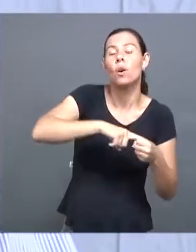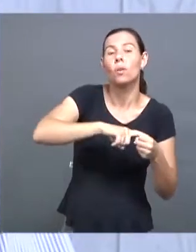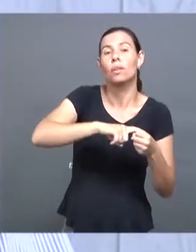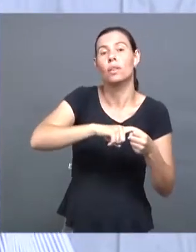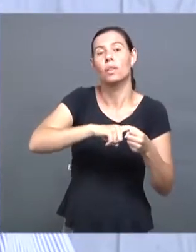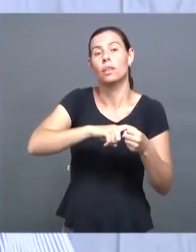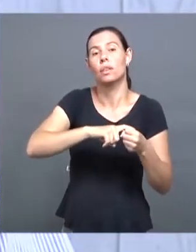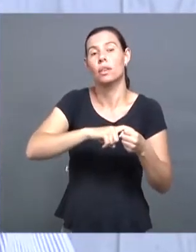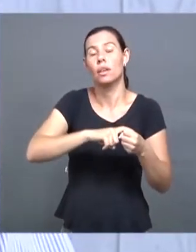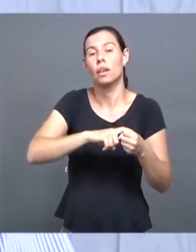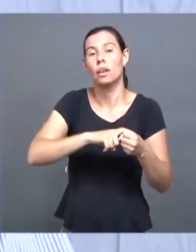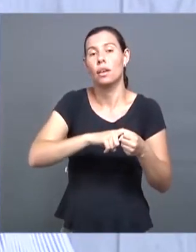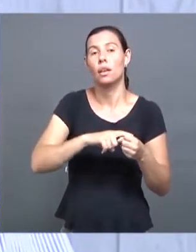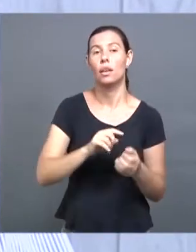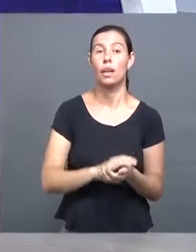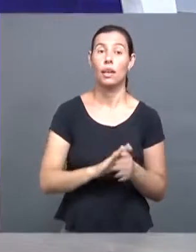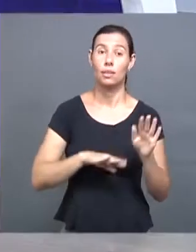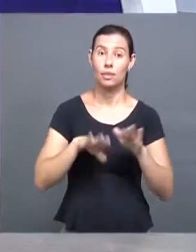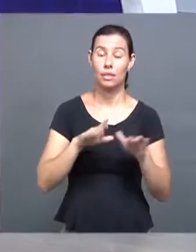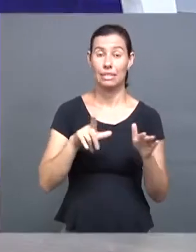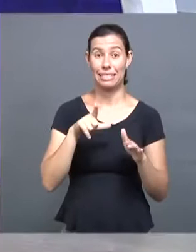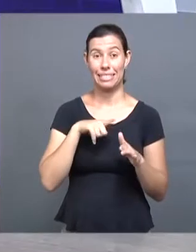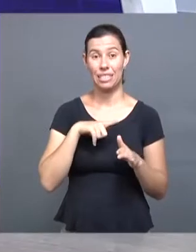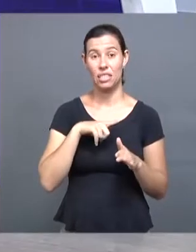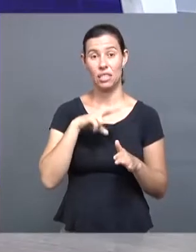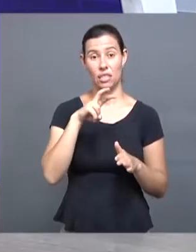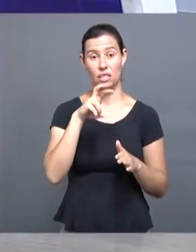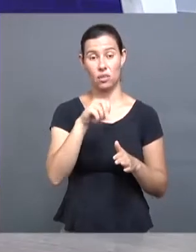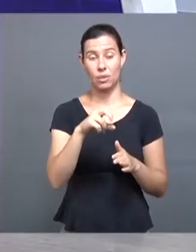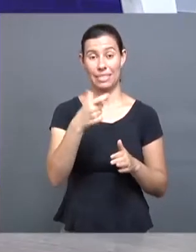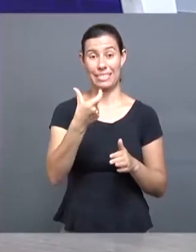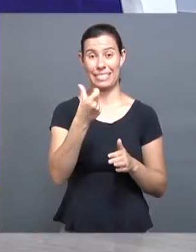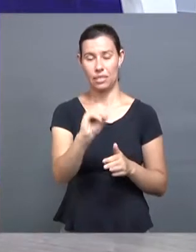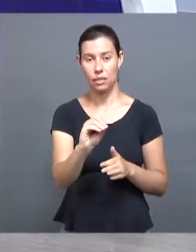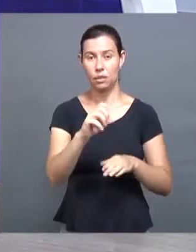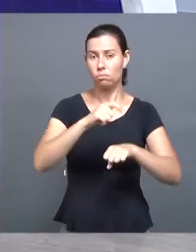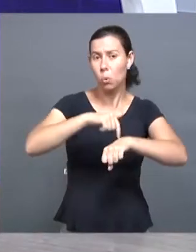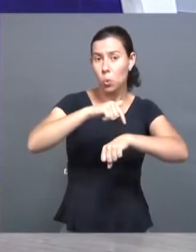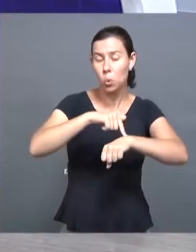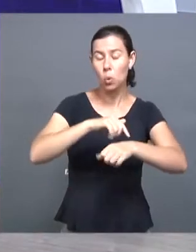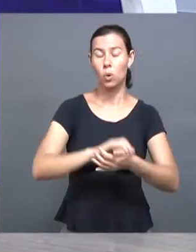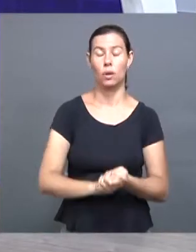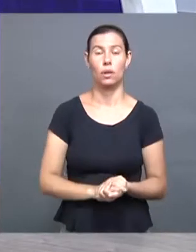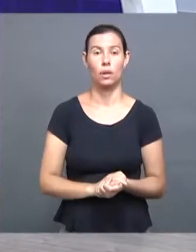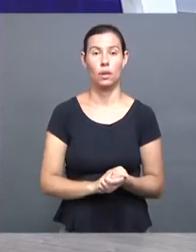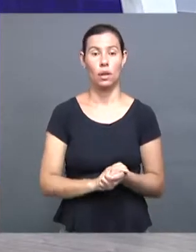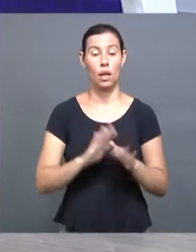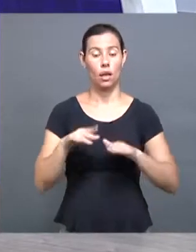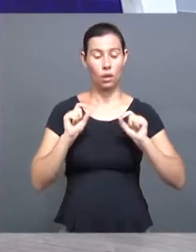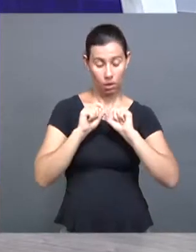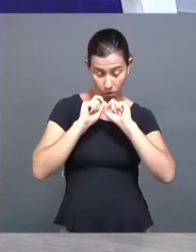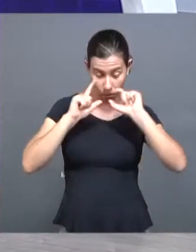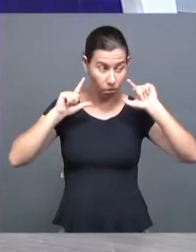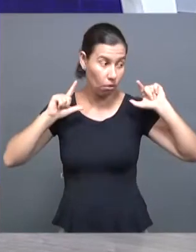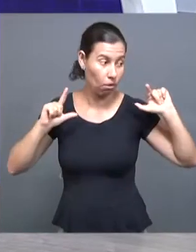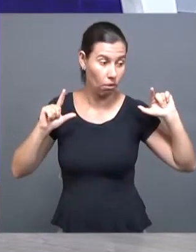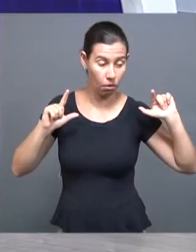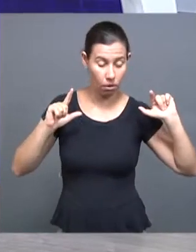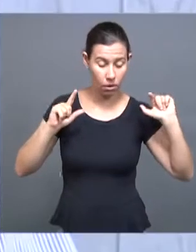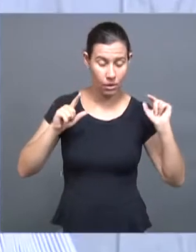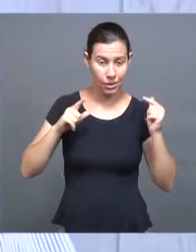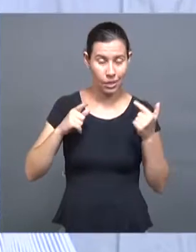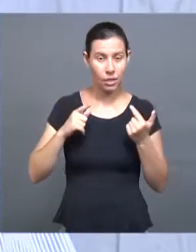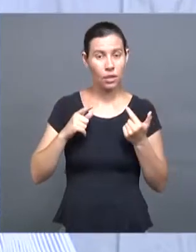pessoas que chegam a ter 50, 60 episódios desse por hora e desperta quando isso ocorre. E acaba